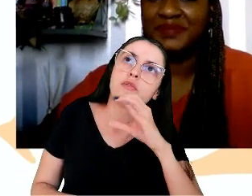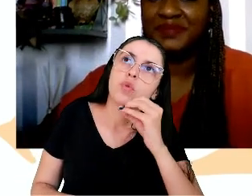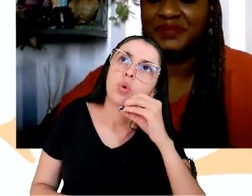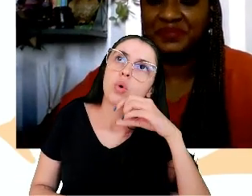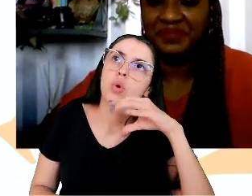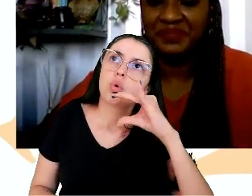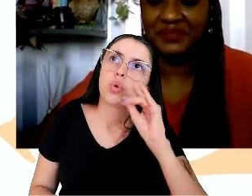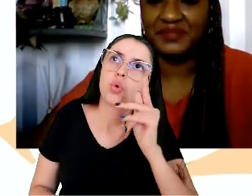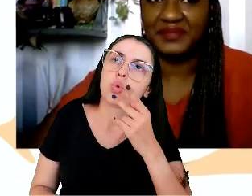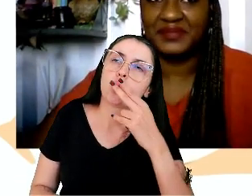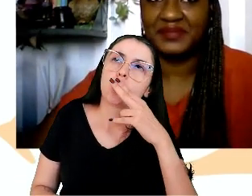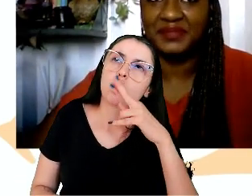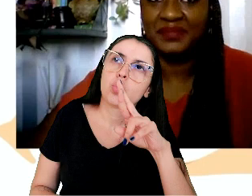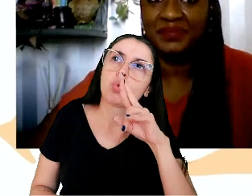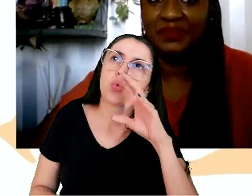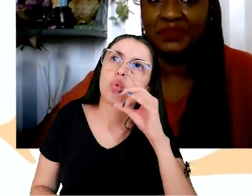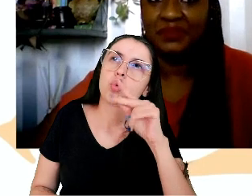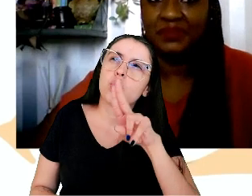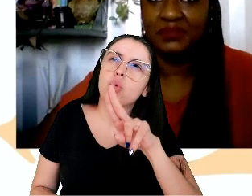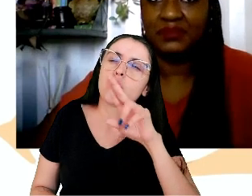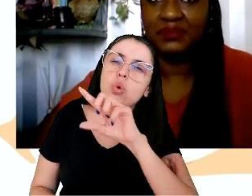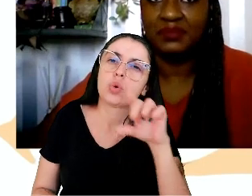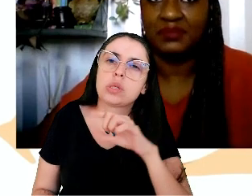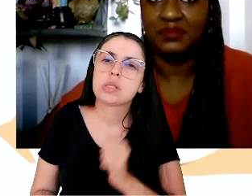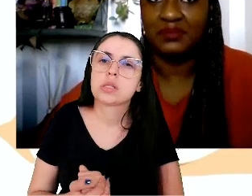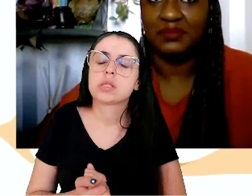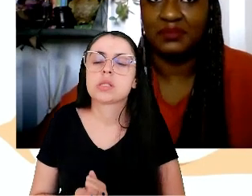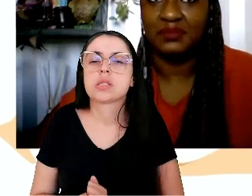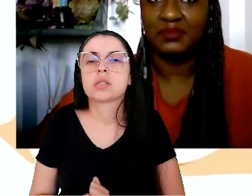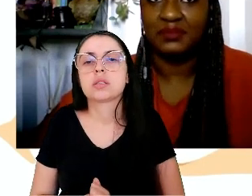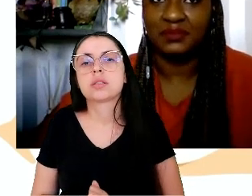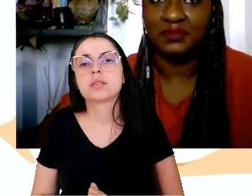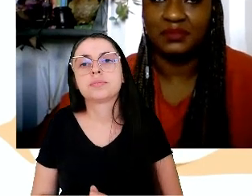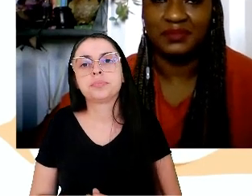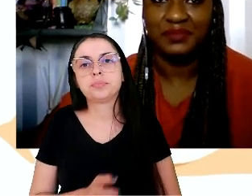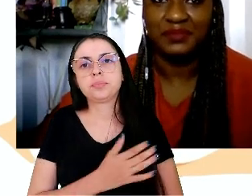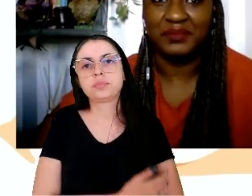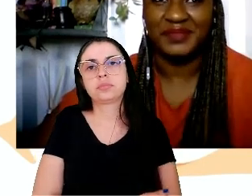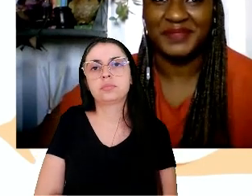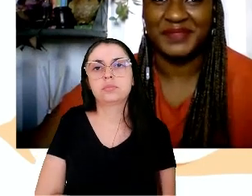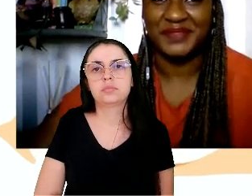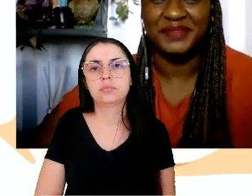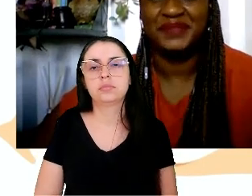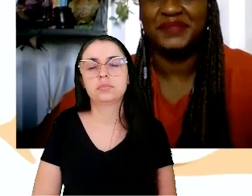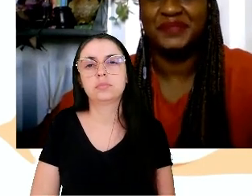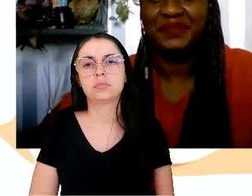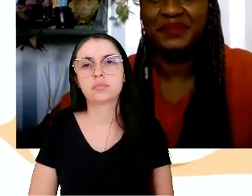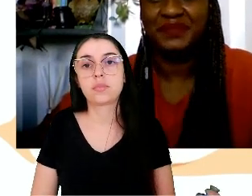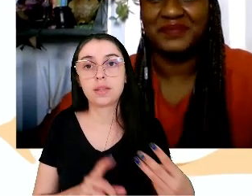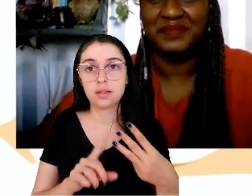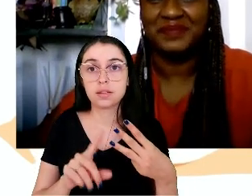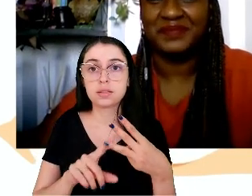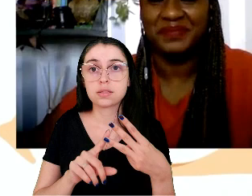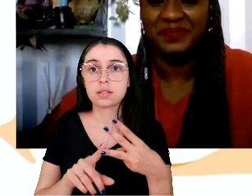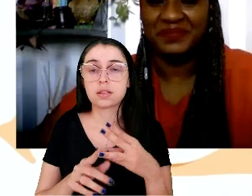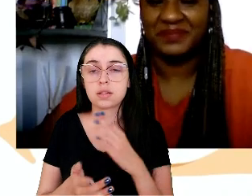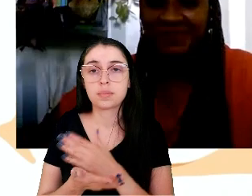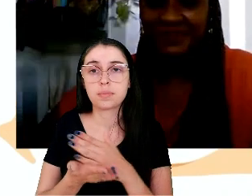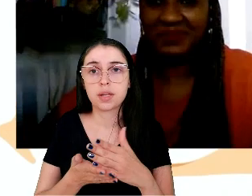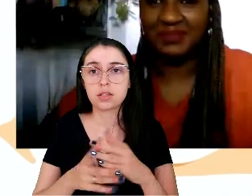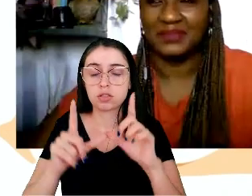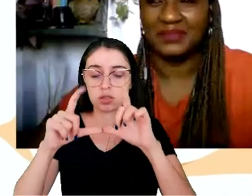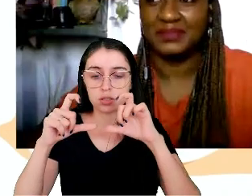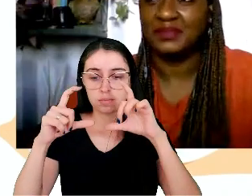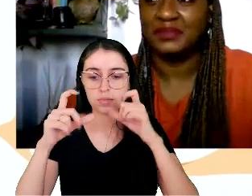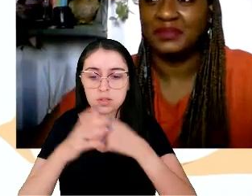pela Júlia Morim e produzido por Bebinho Salgado. E a terceira parte, né, da exposição